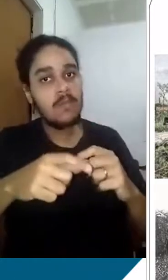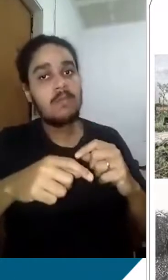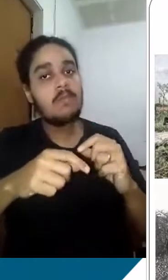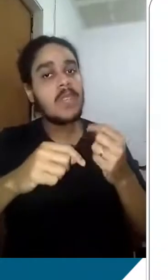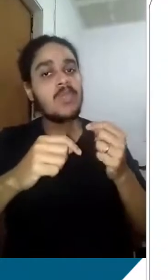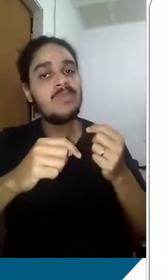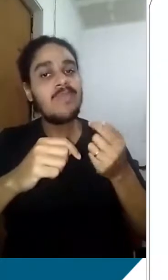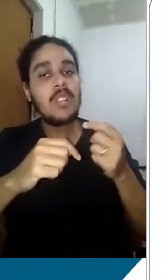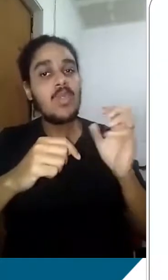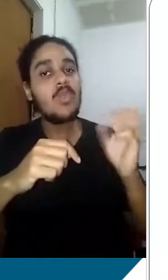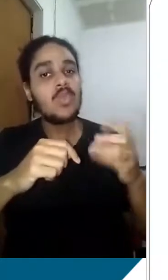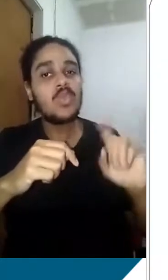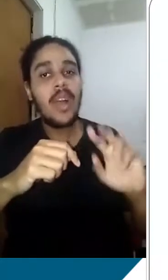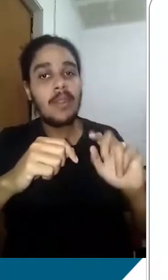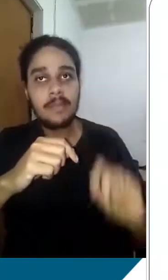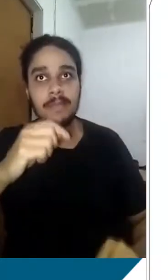modernas.